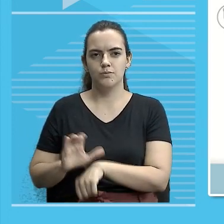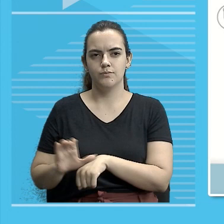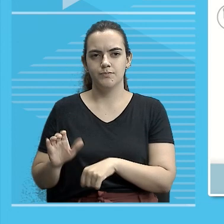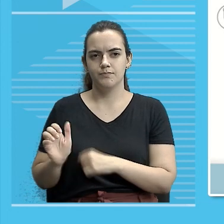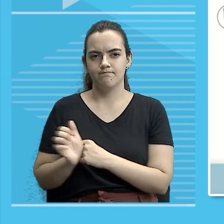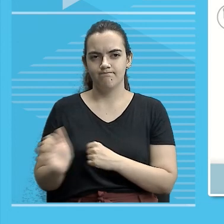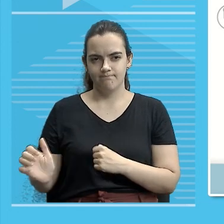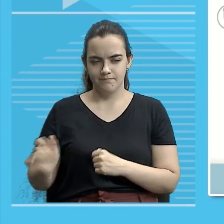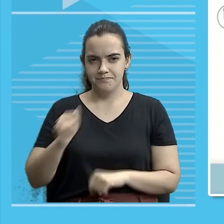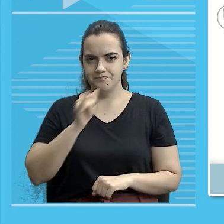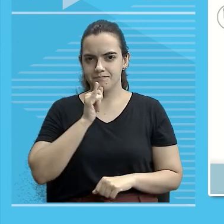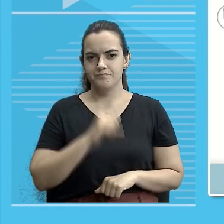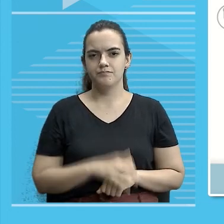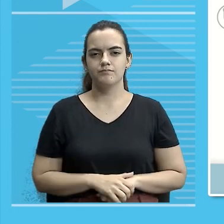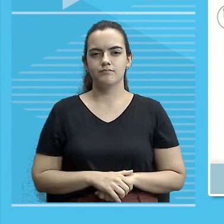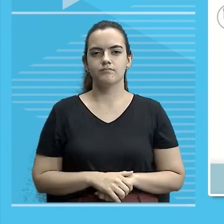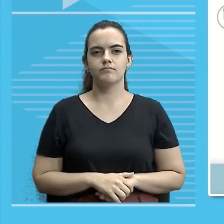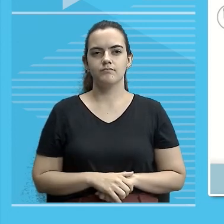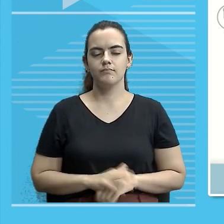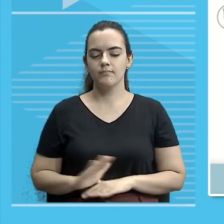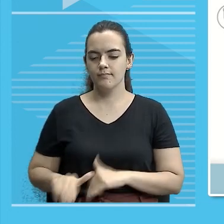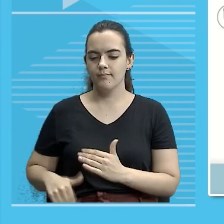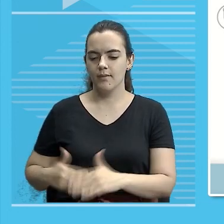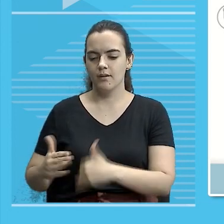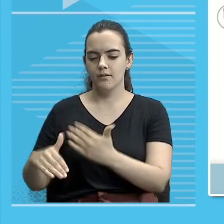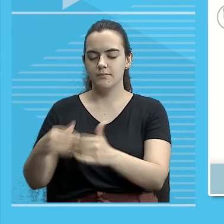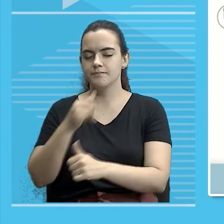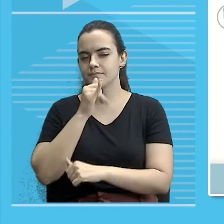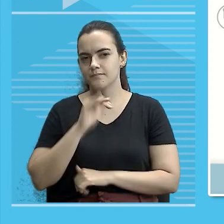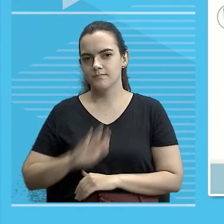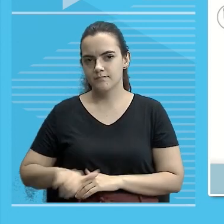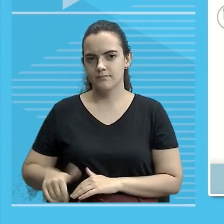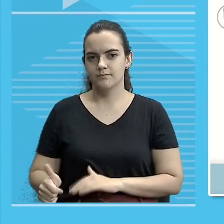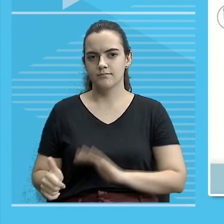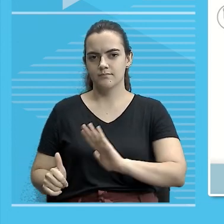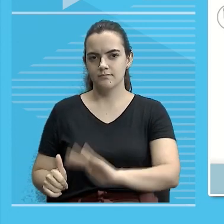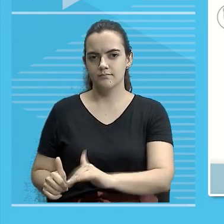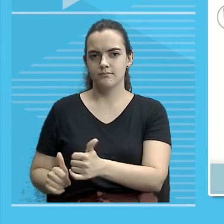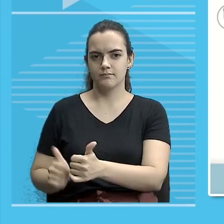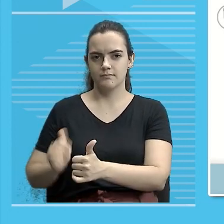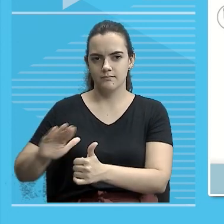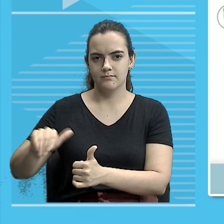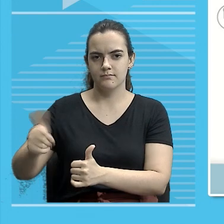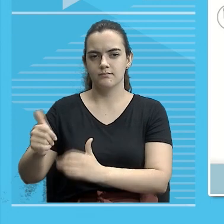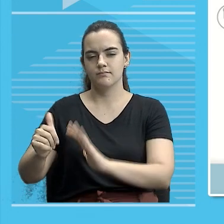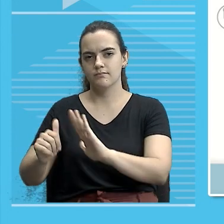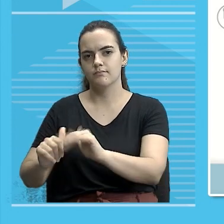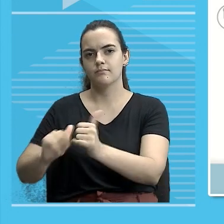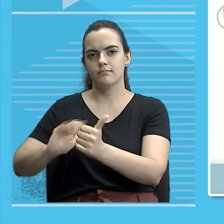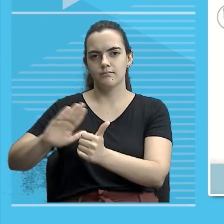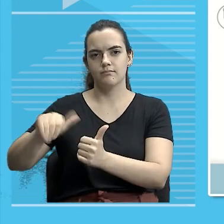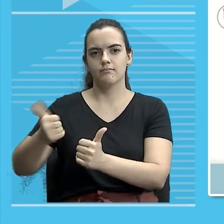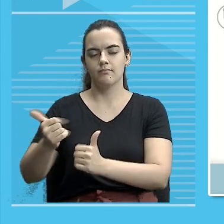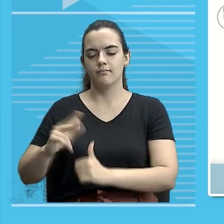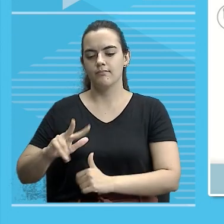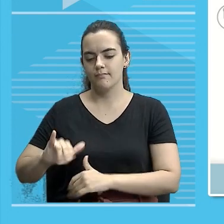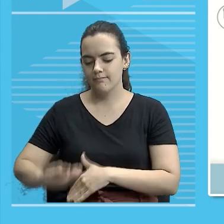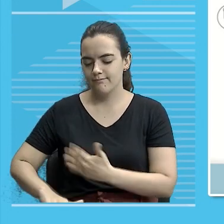pois a melhoria das técnicas levará à perfeição